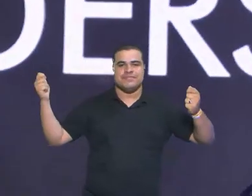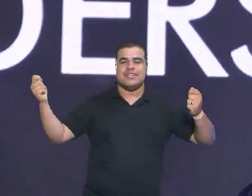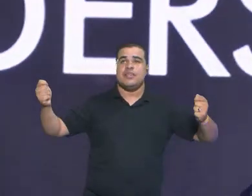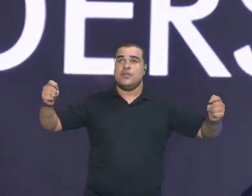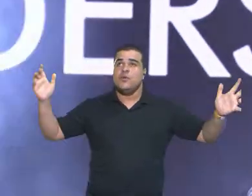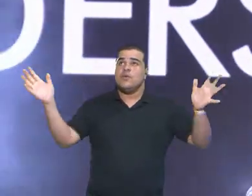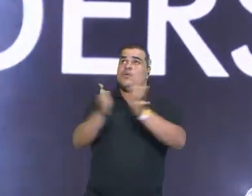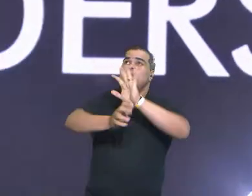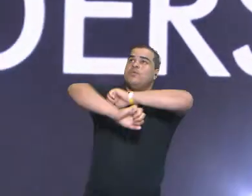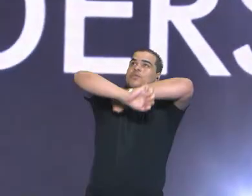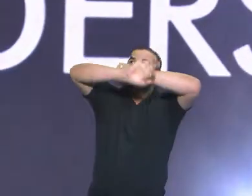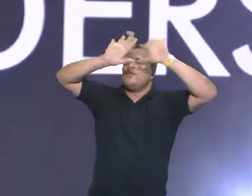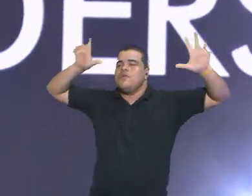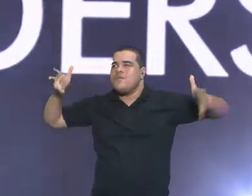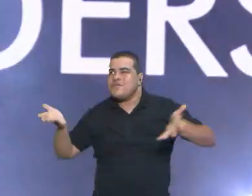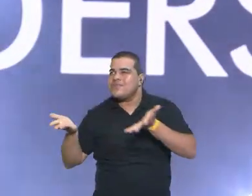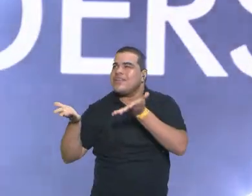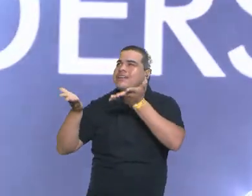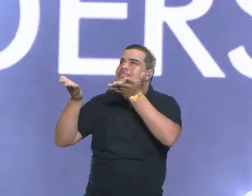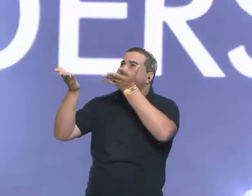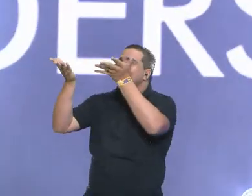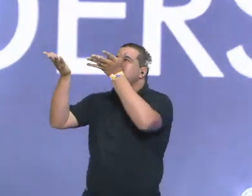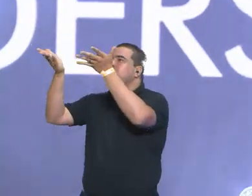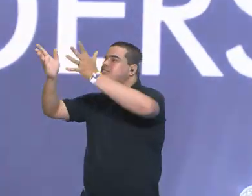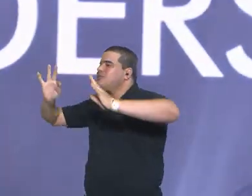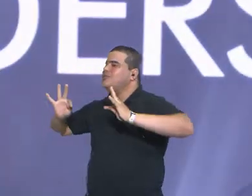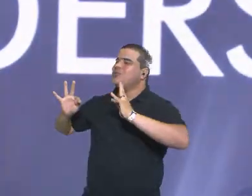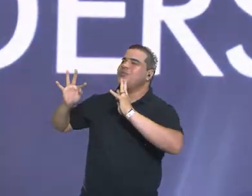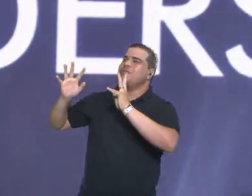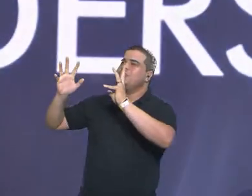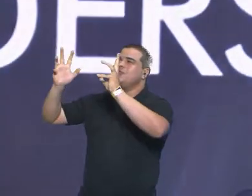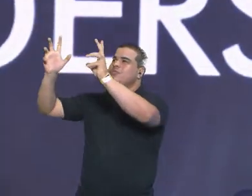com a glória é tua totalmente